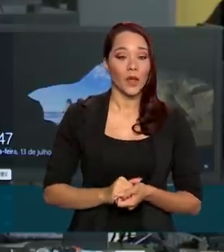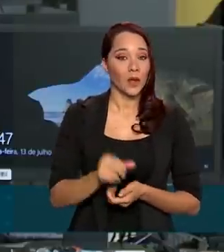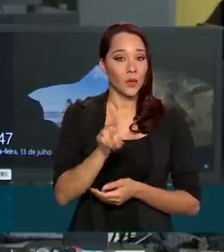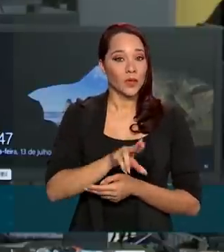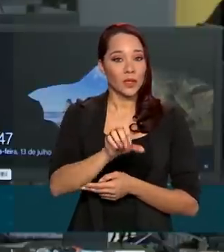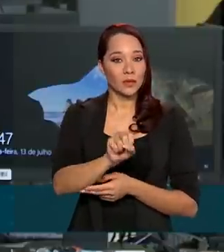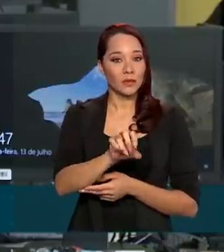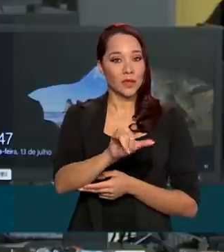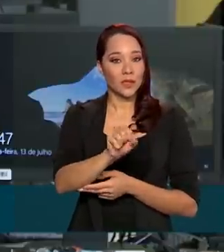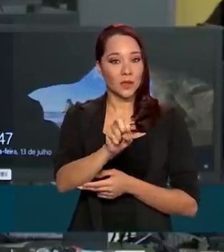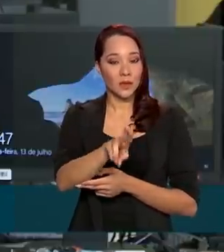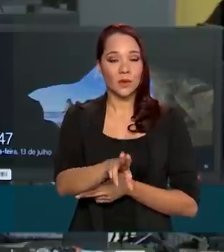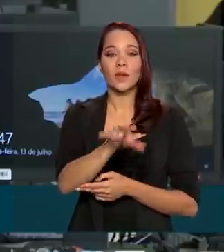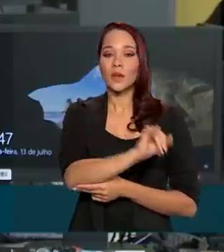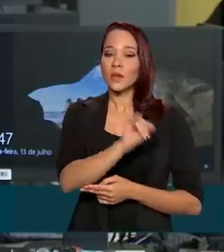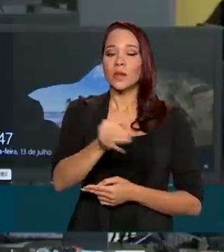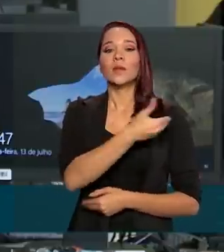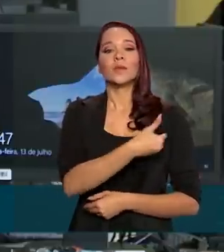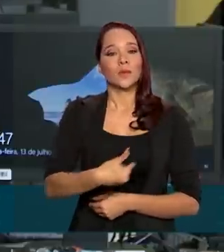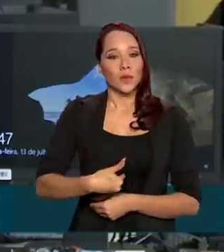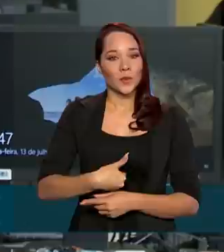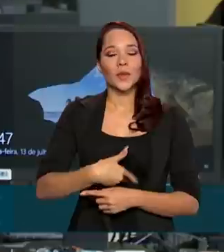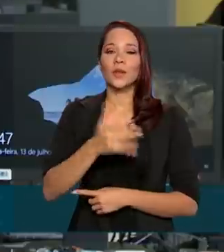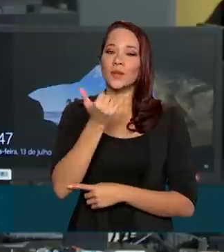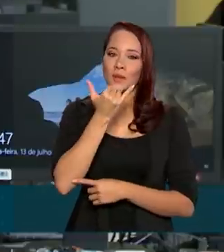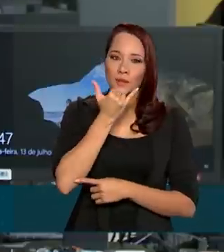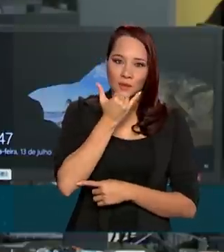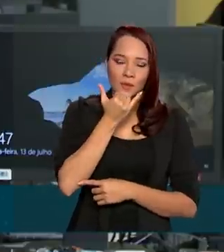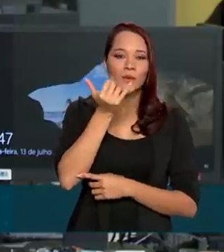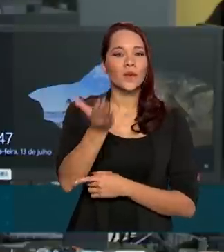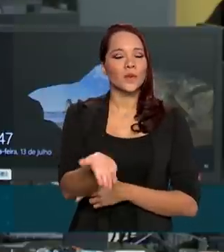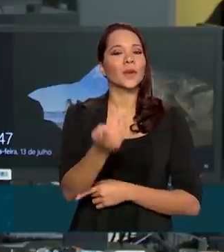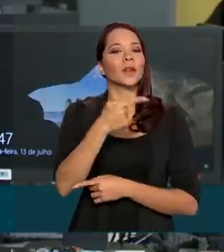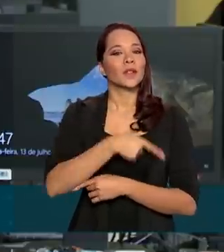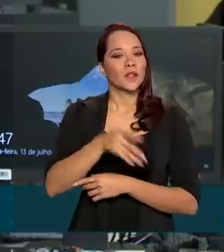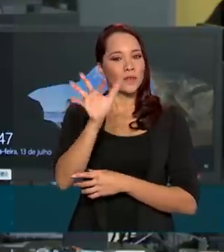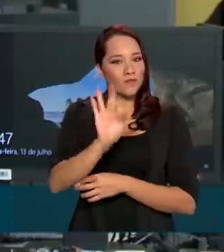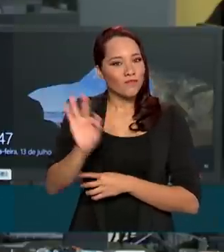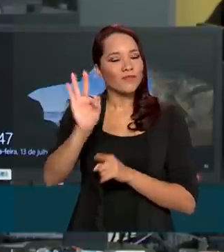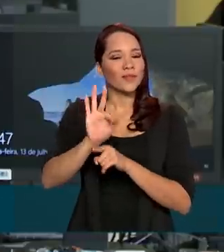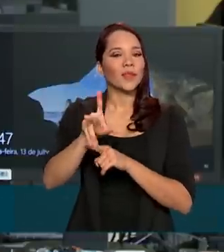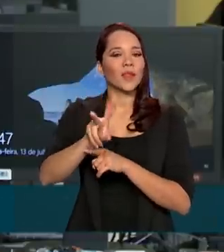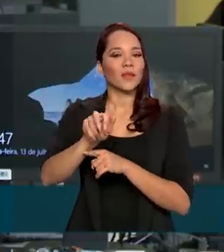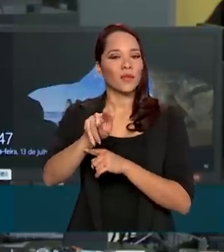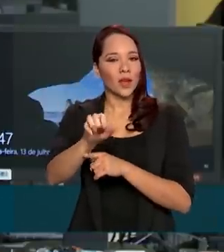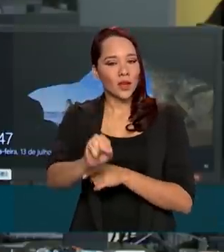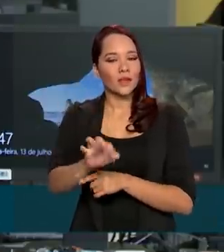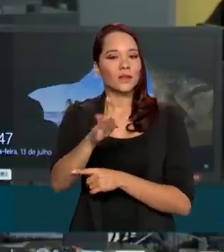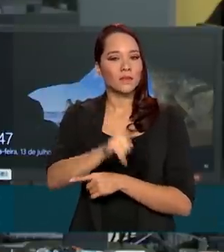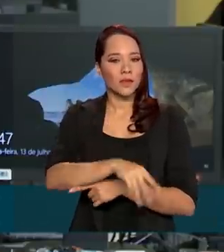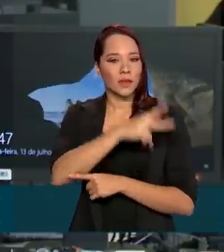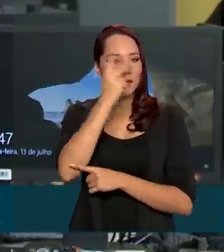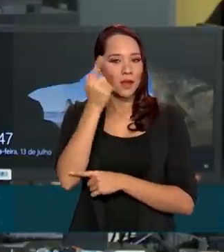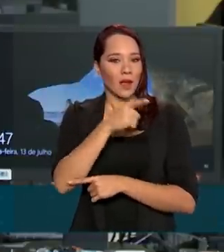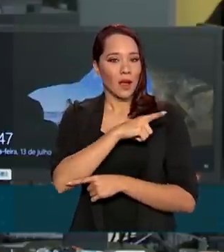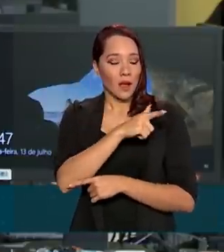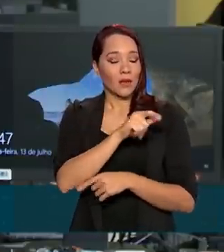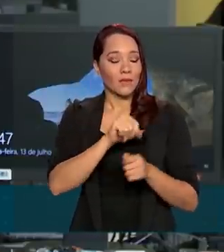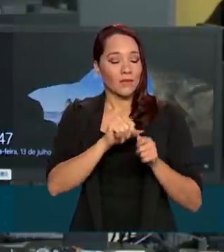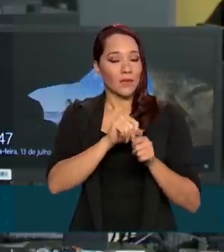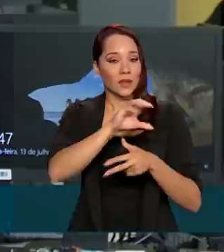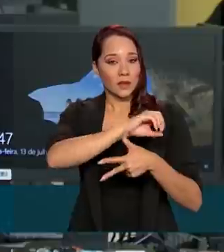SISU, instituições públicas, de ensino superior oferecem vagas para candidatos que fizeram o